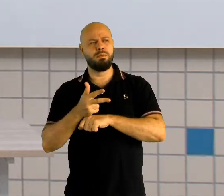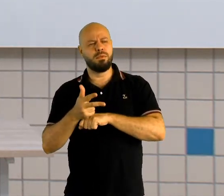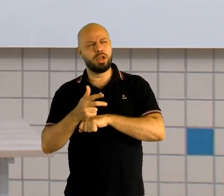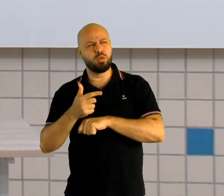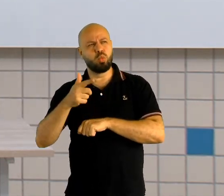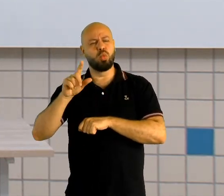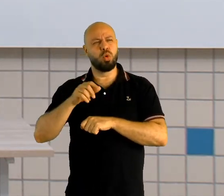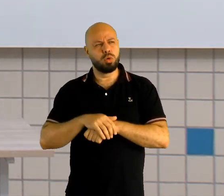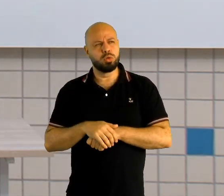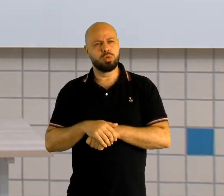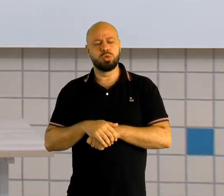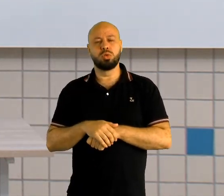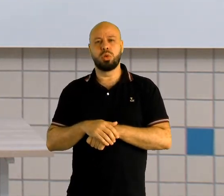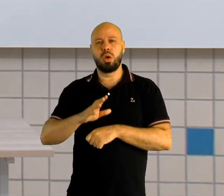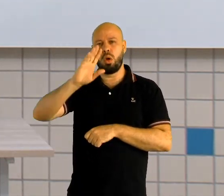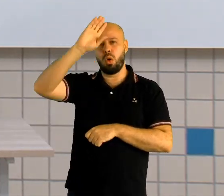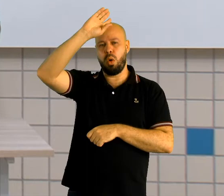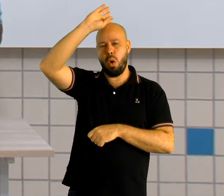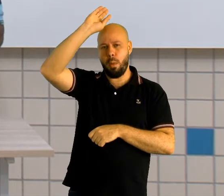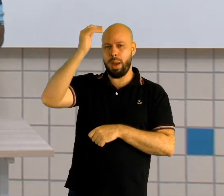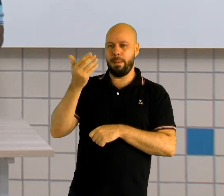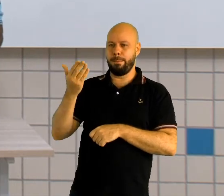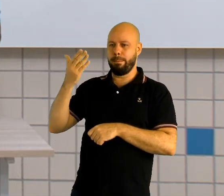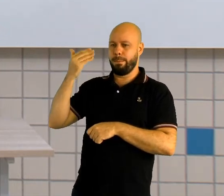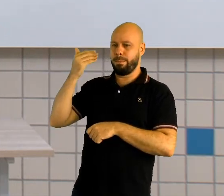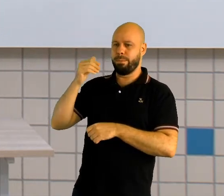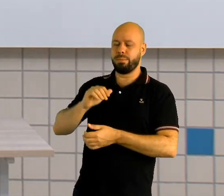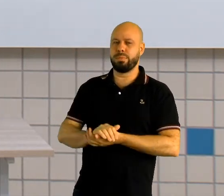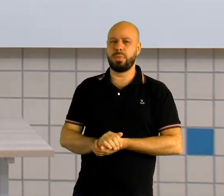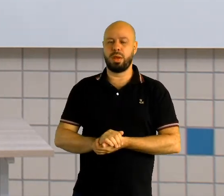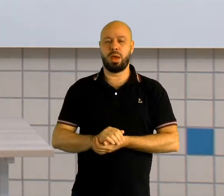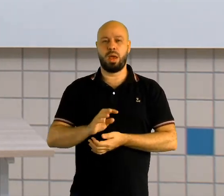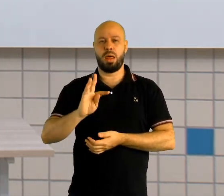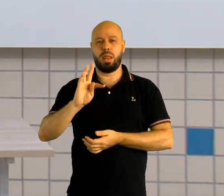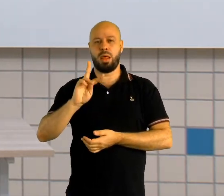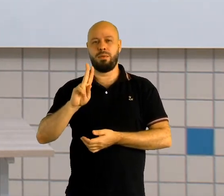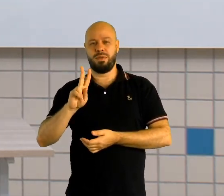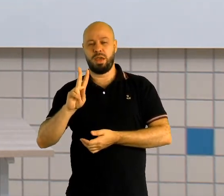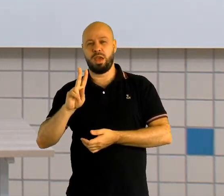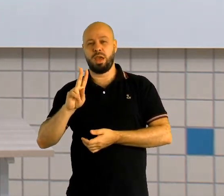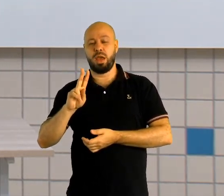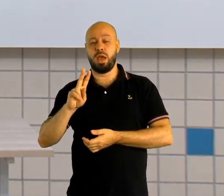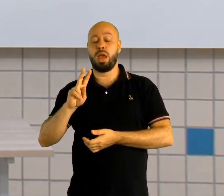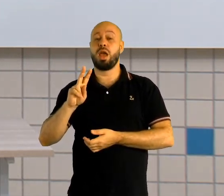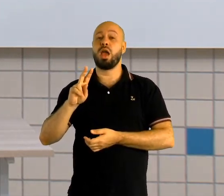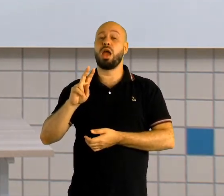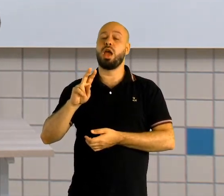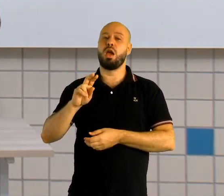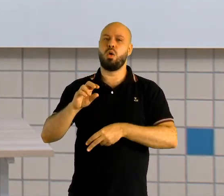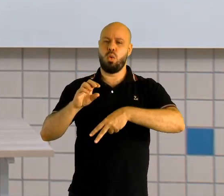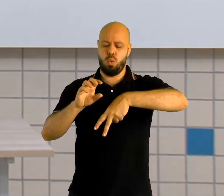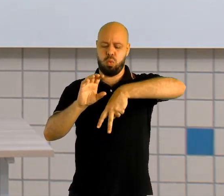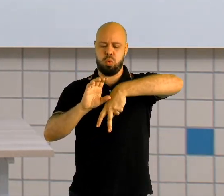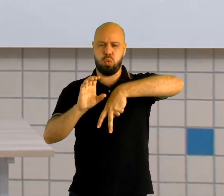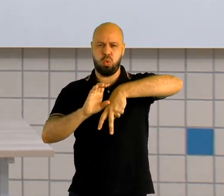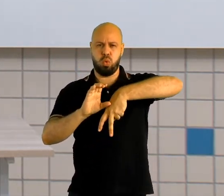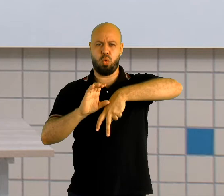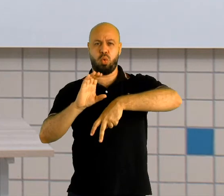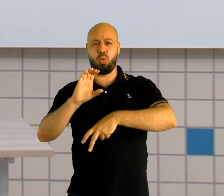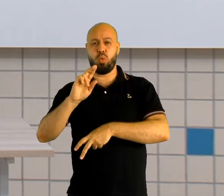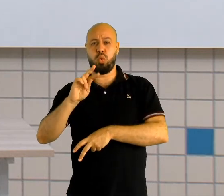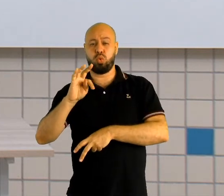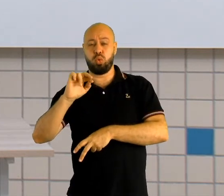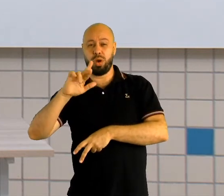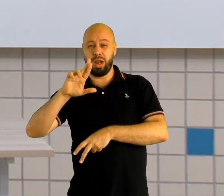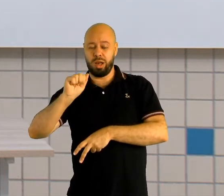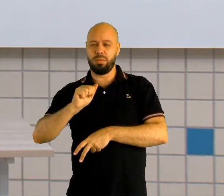Roma Antiga, que é produzido pela TV Cultura, e nós temos as teleaulas da Fundação